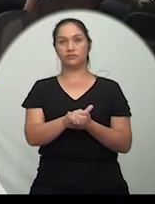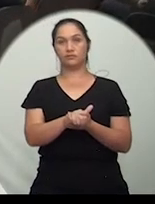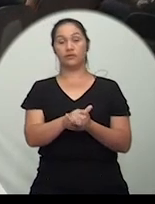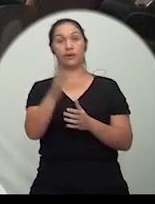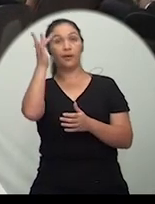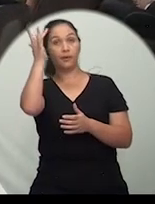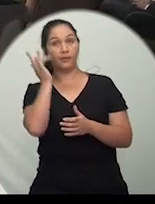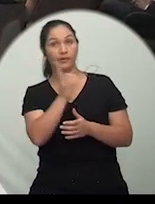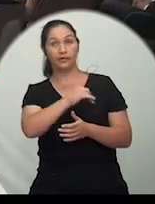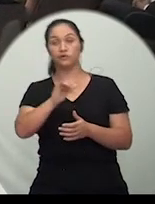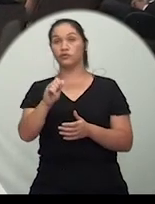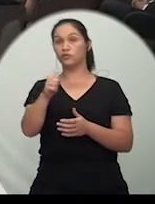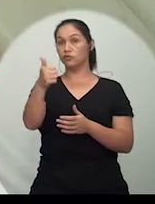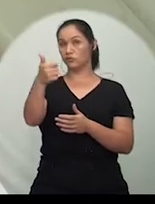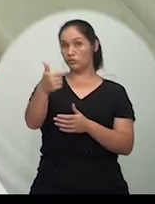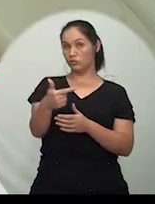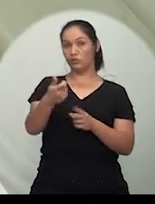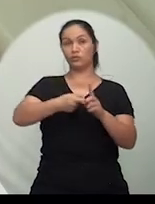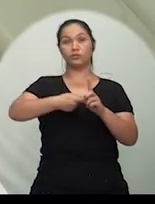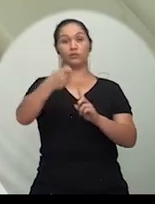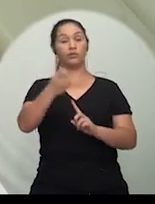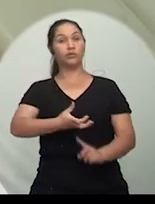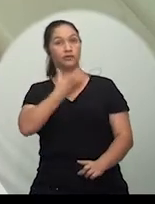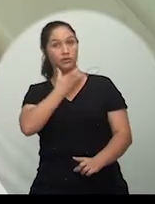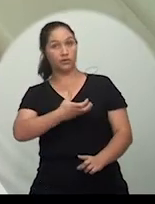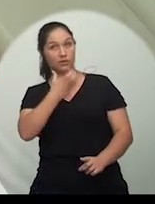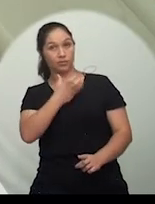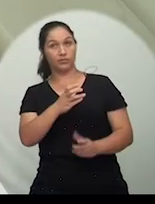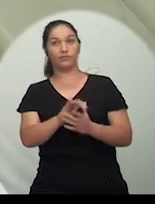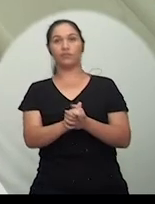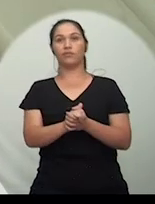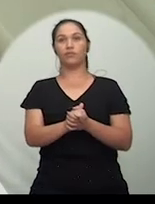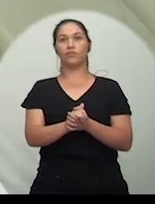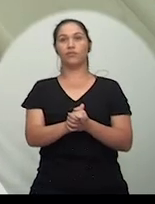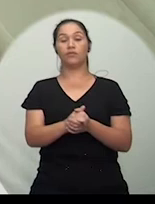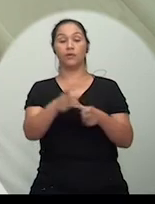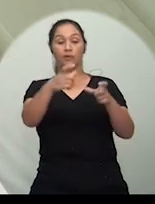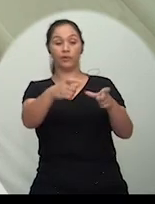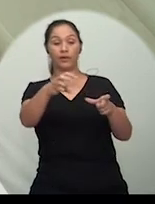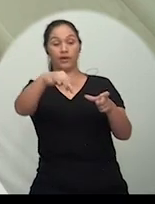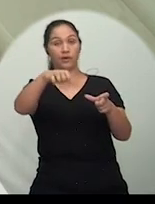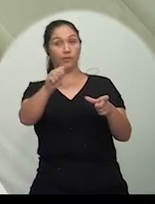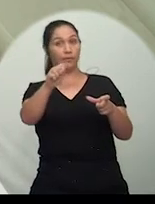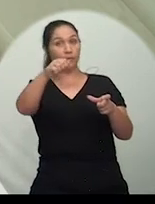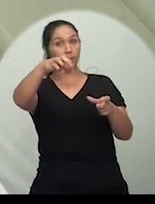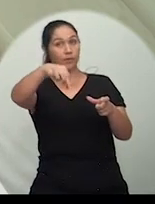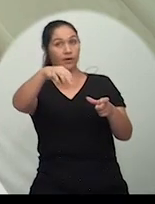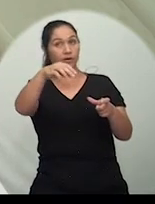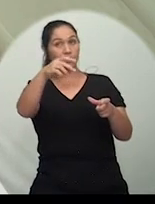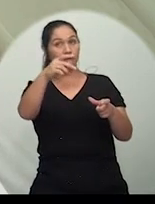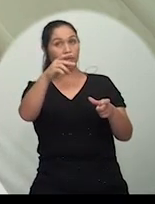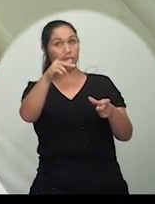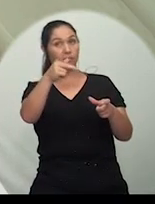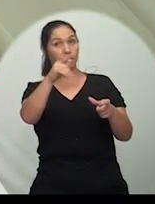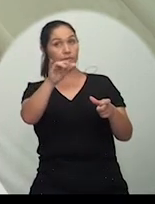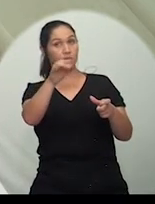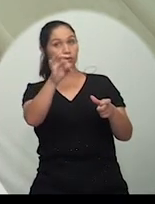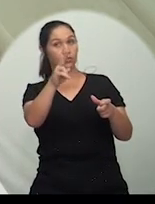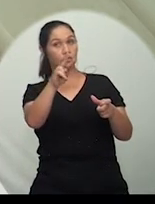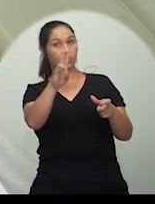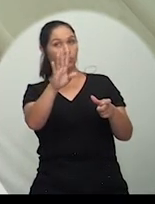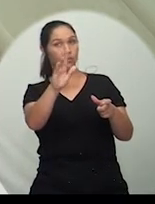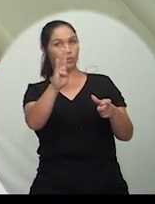que amanhã, dia 12 de dezembro, será realizado na Sociedade Recreativa Mampituba, às 19 horas, sessão solene de entrega de